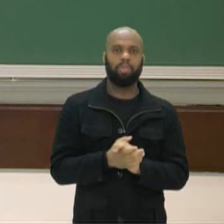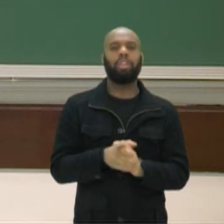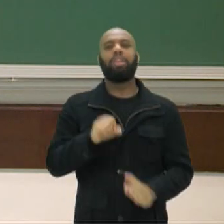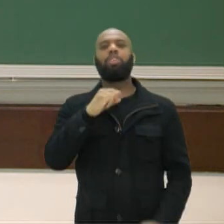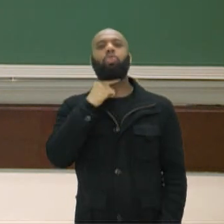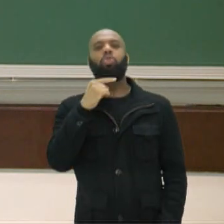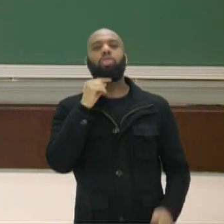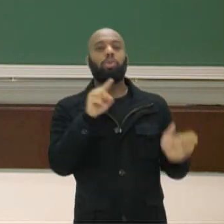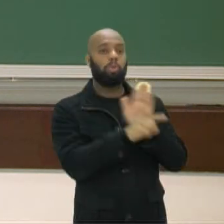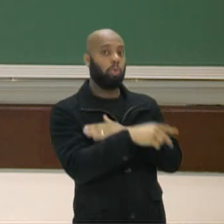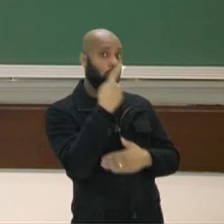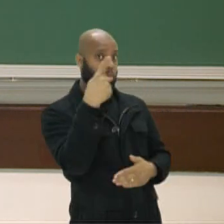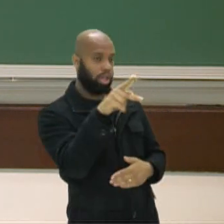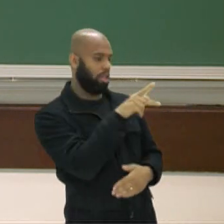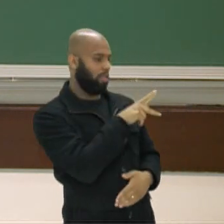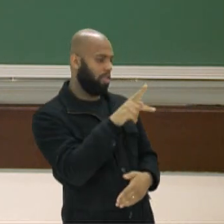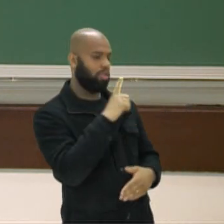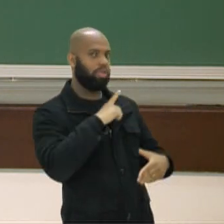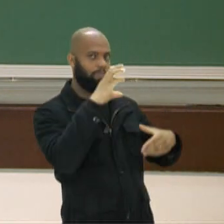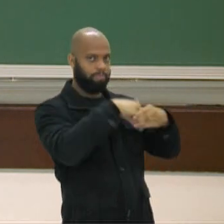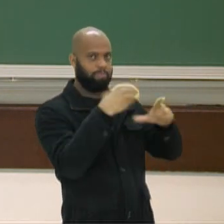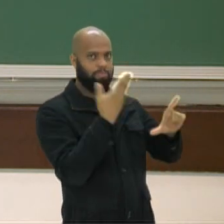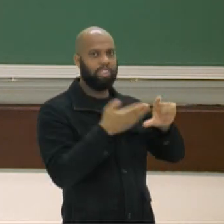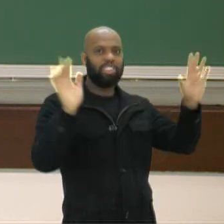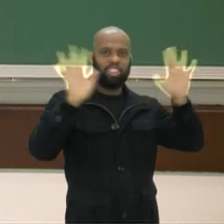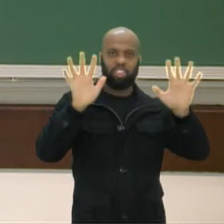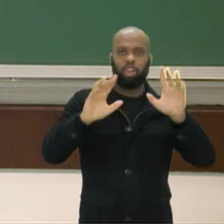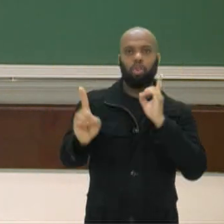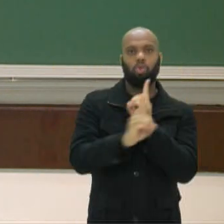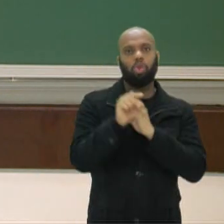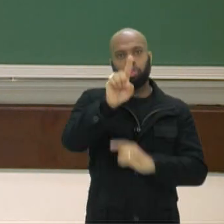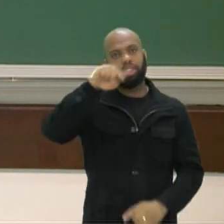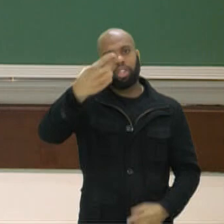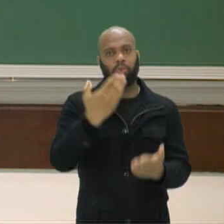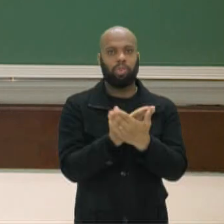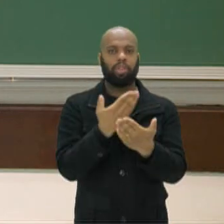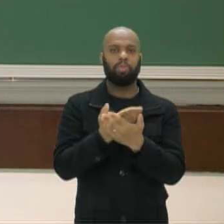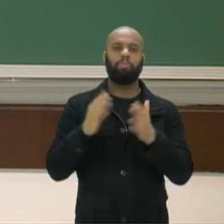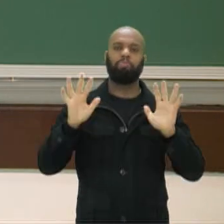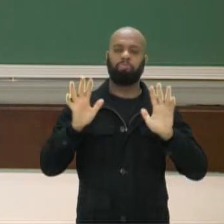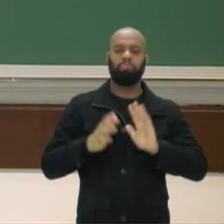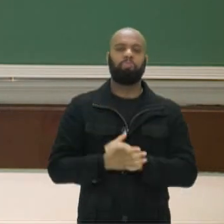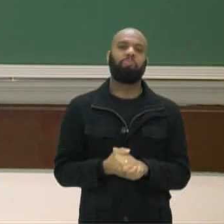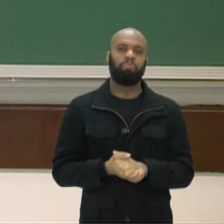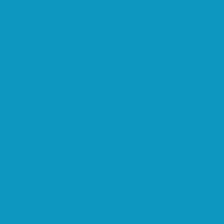qualquer dúvida, deixa lá no mural para o teu professor. Bye bye and see you next class.